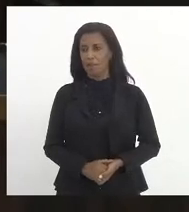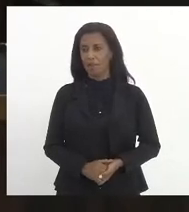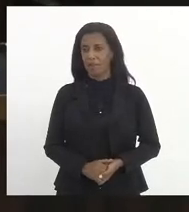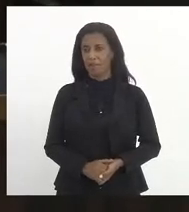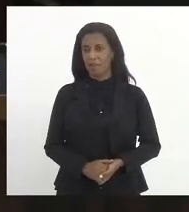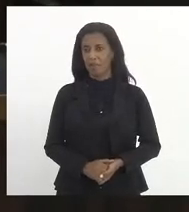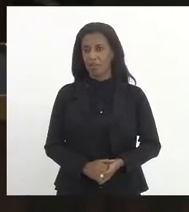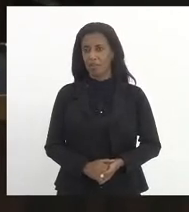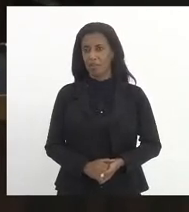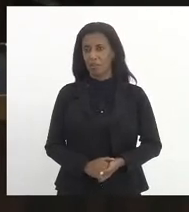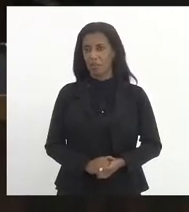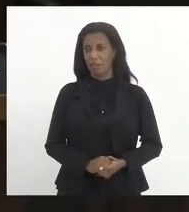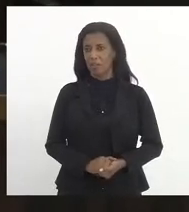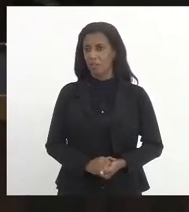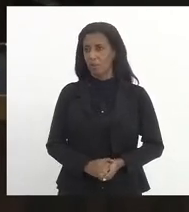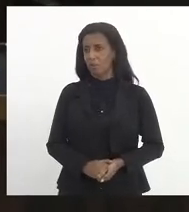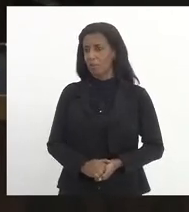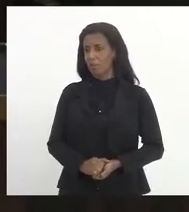presidência